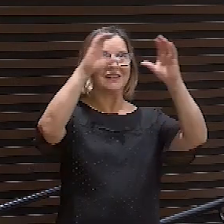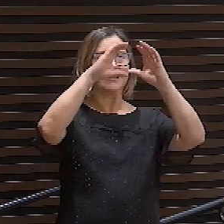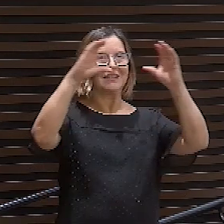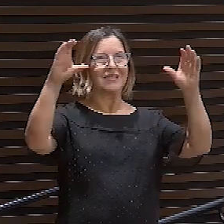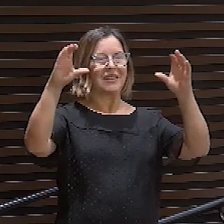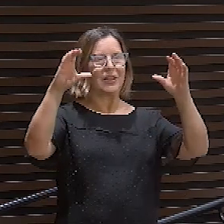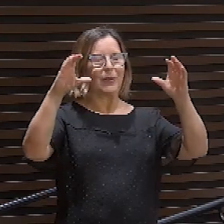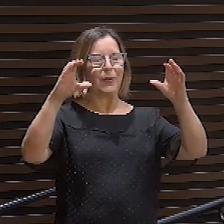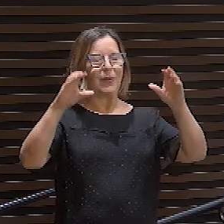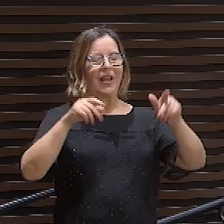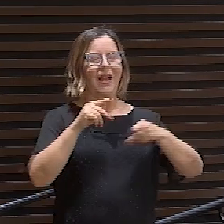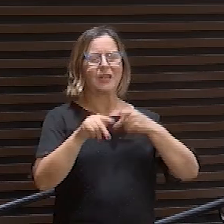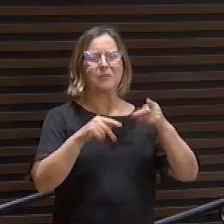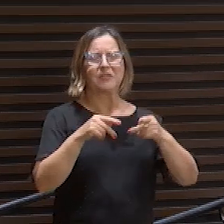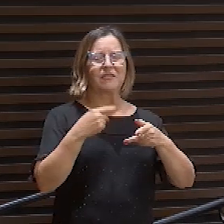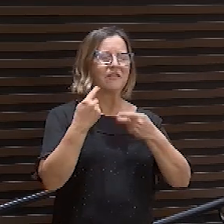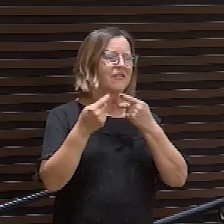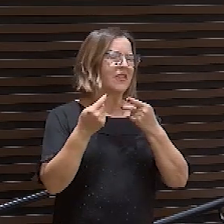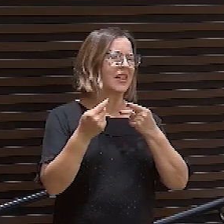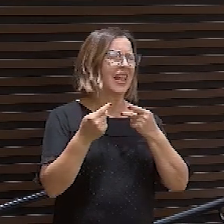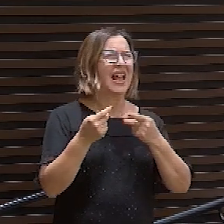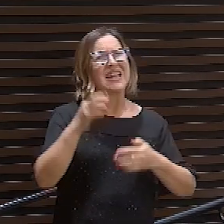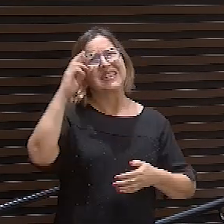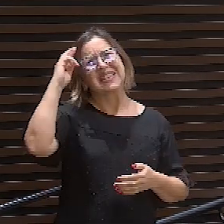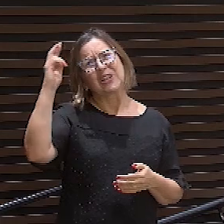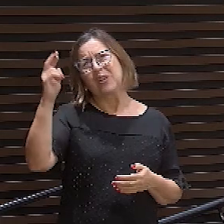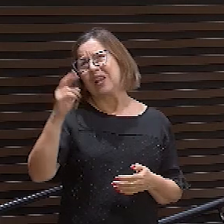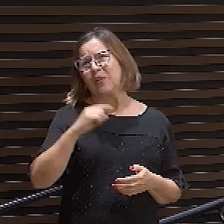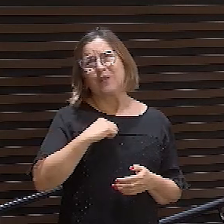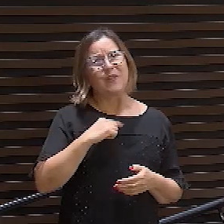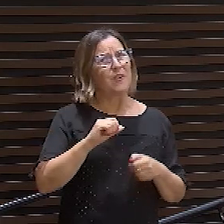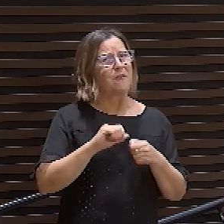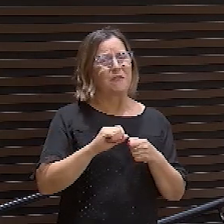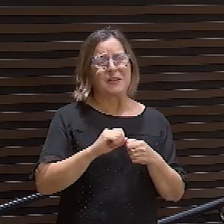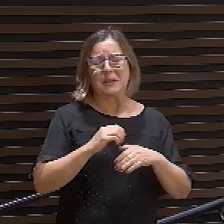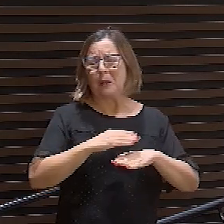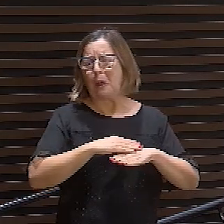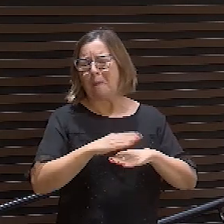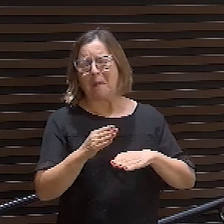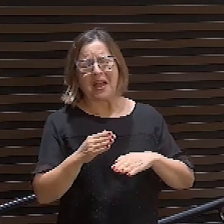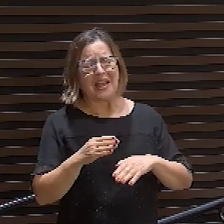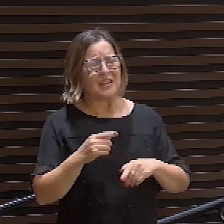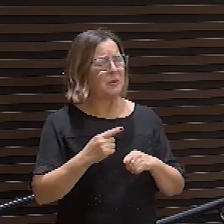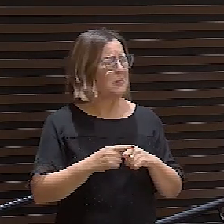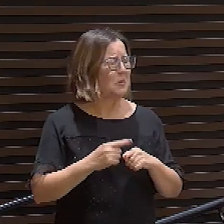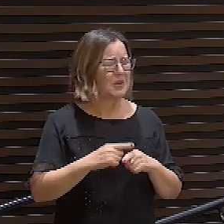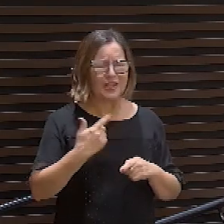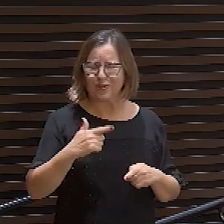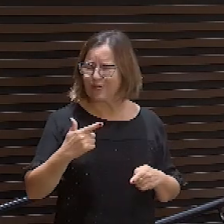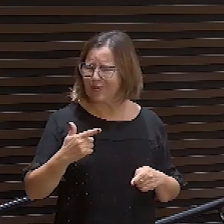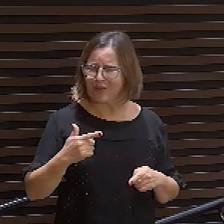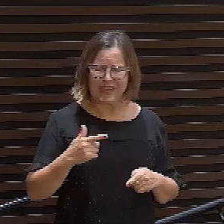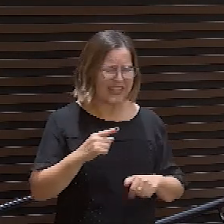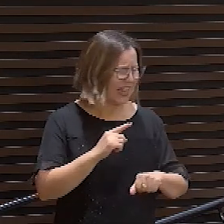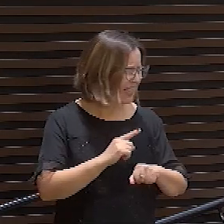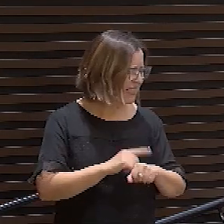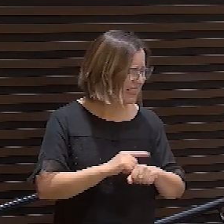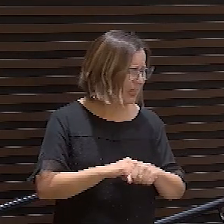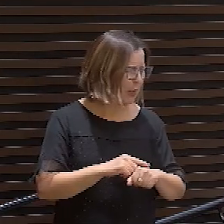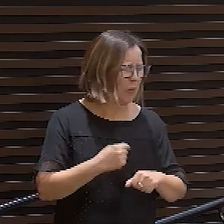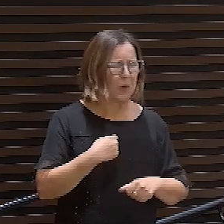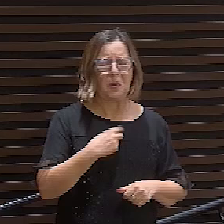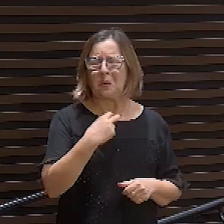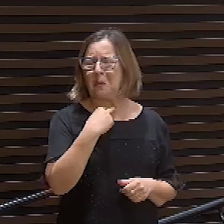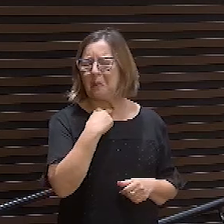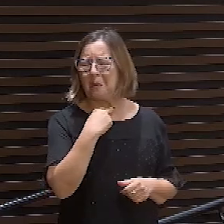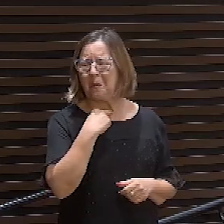Senhor, eu não fiz mais, eu não fiz porque eu não tinha tempo, eu estava tão ocupado. E ele disse, deixa eu olhar